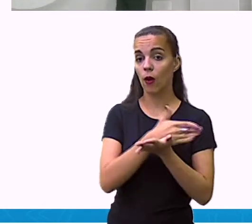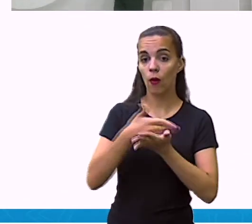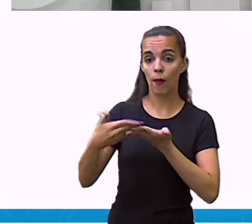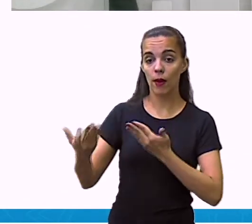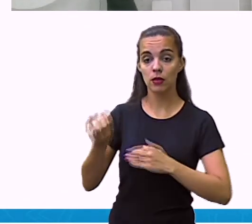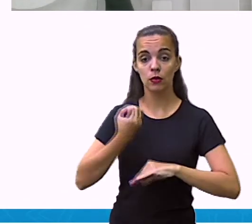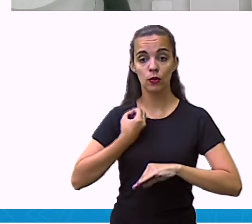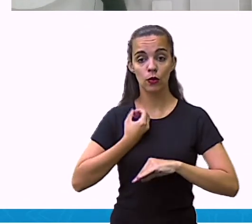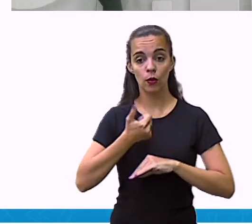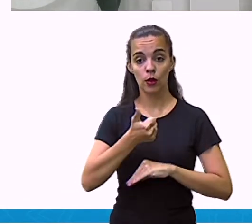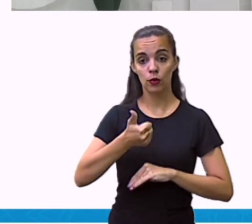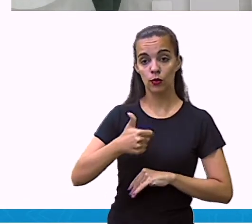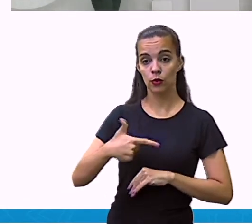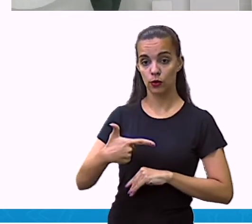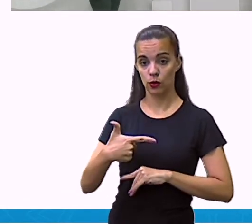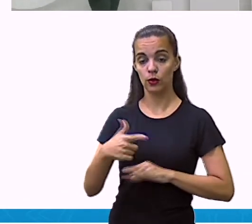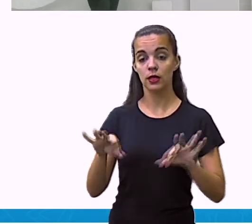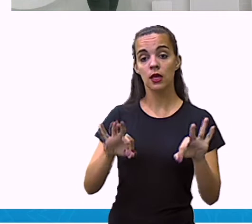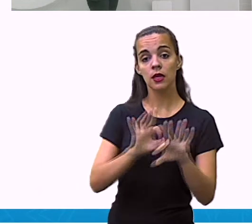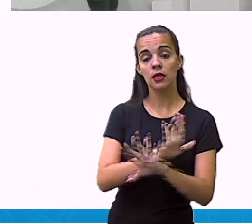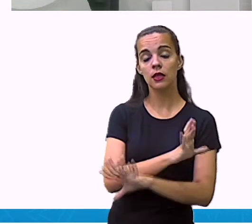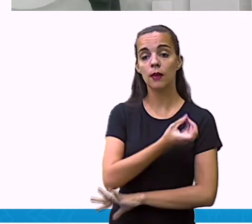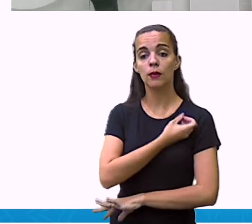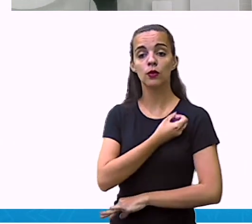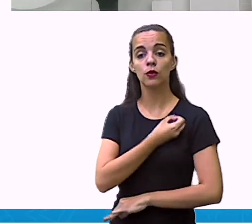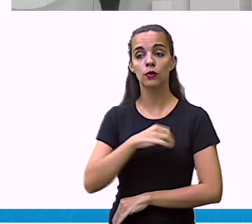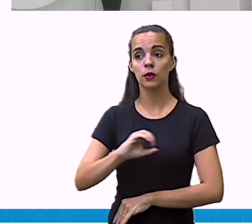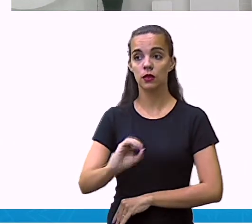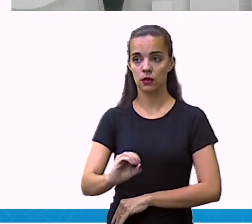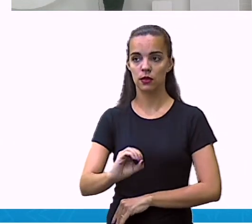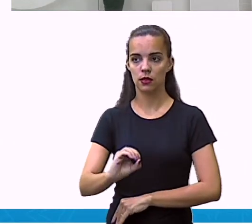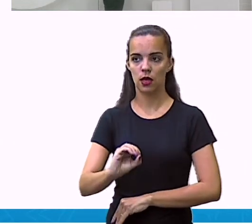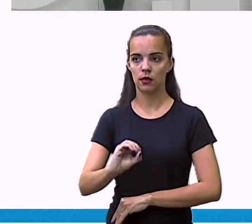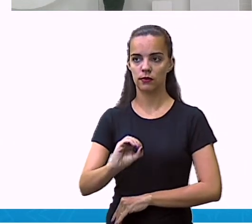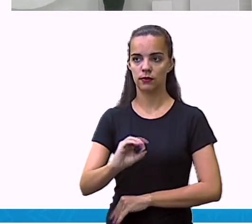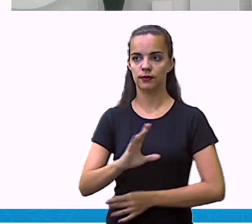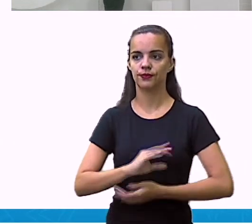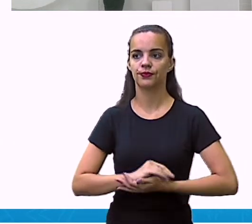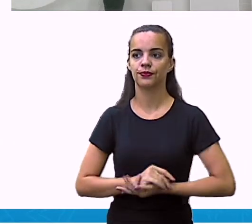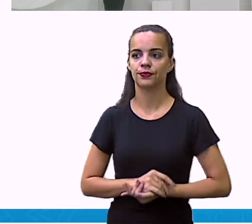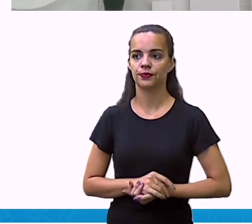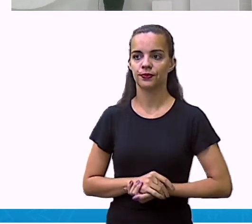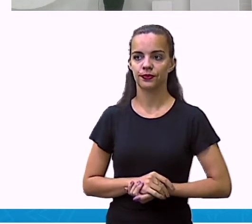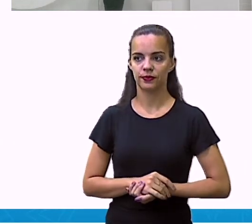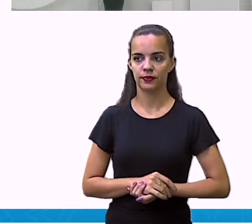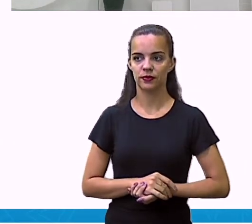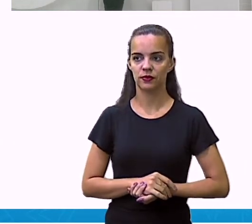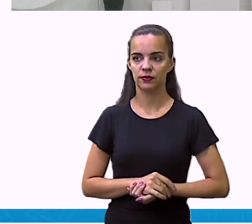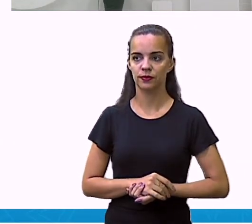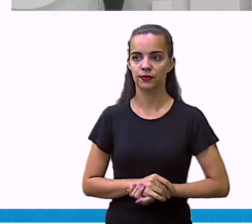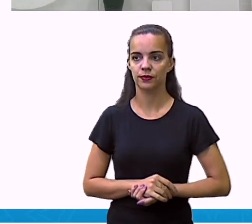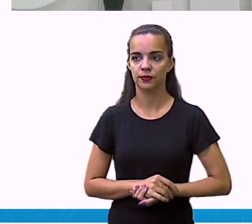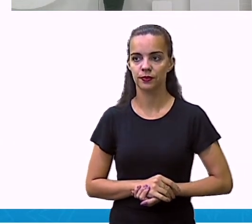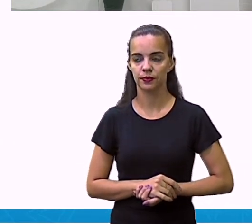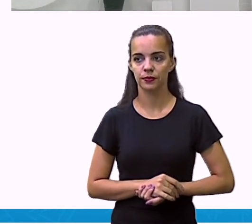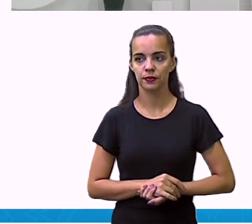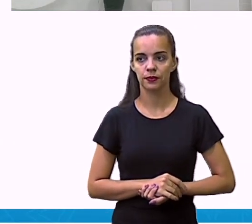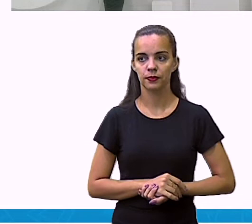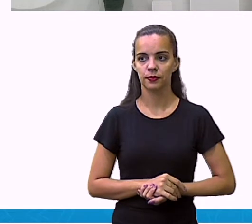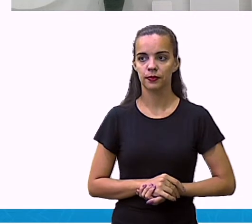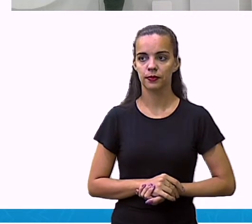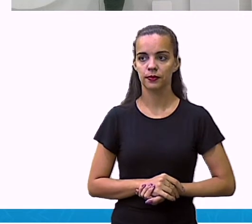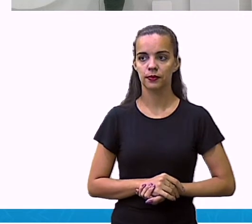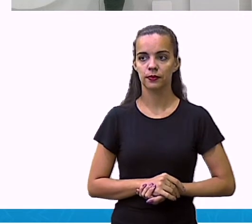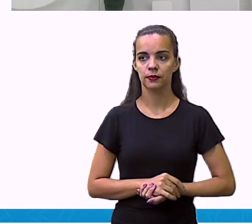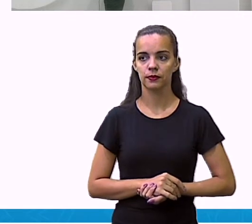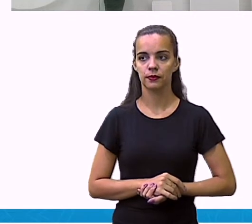0. Ou seja, eu comecei com um número maior. Vamos anotar aqui